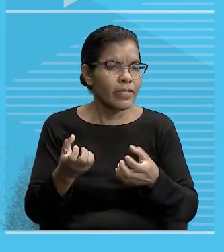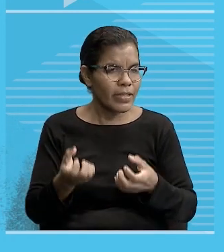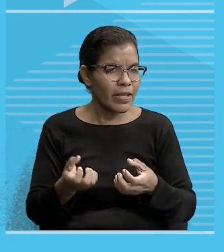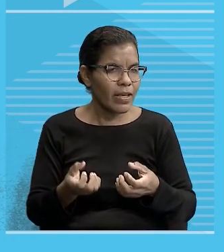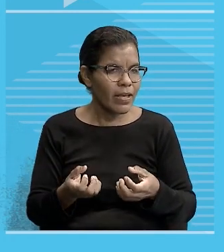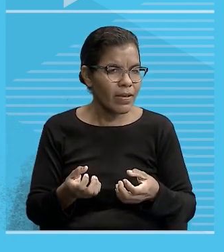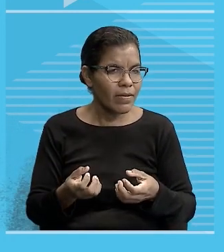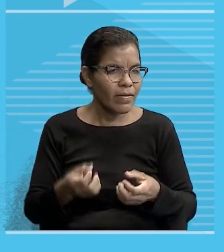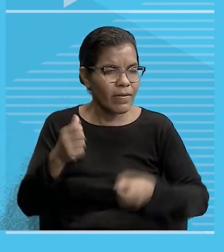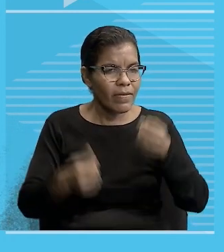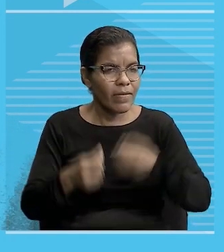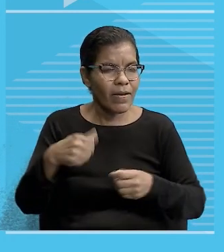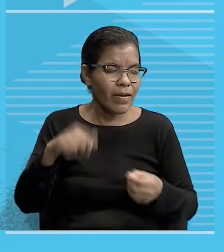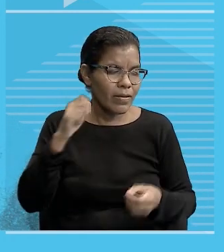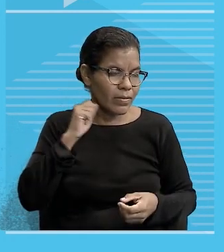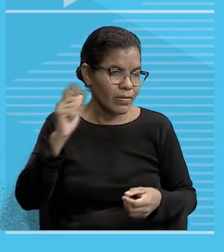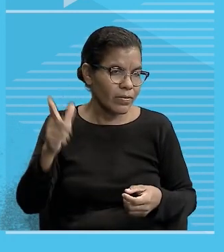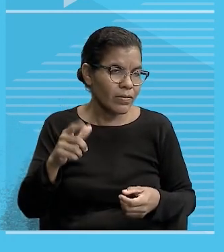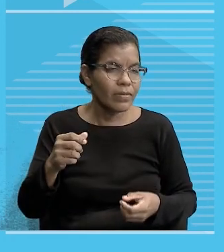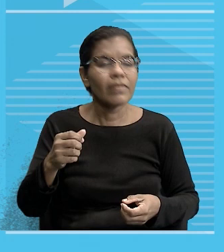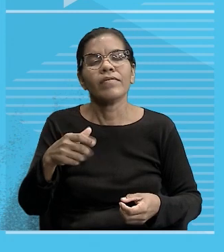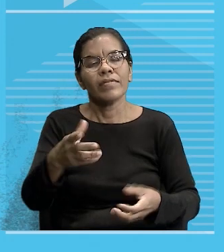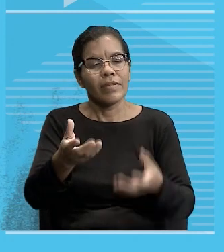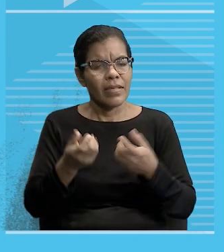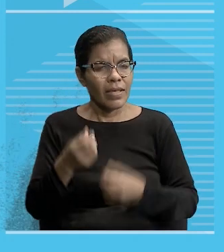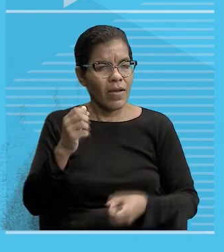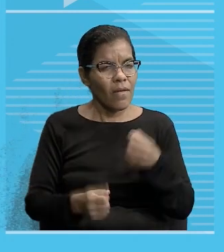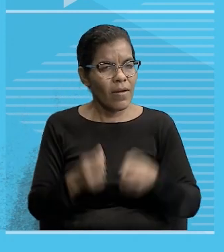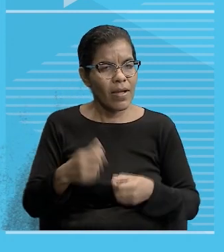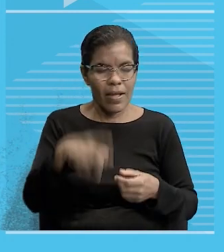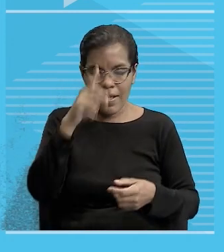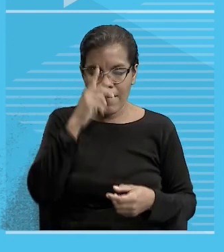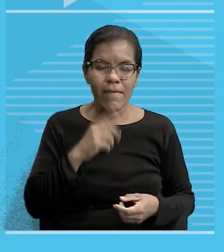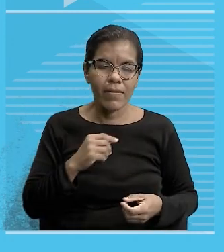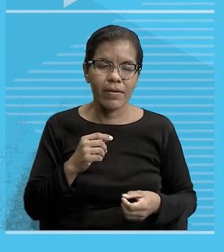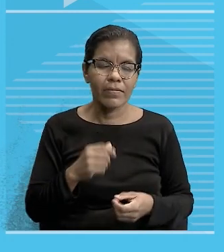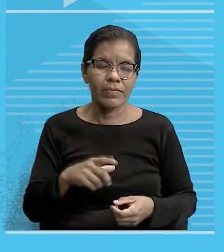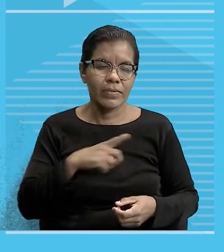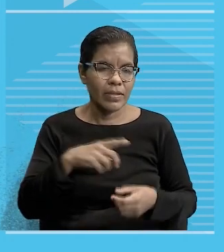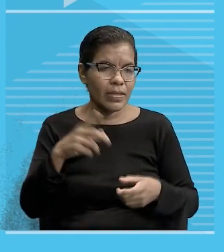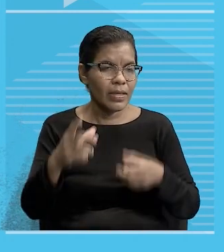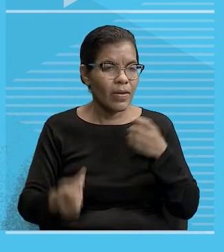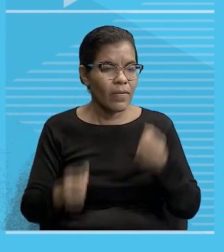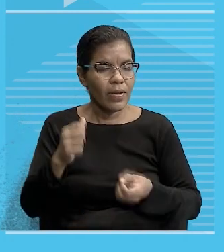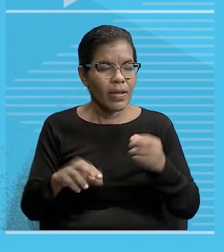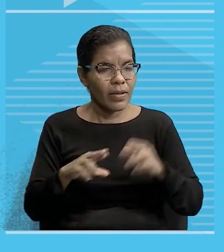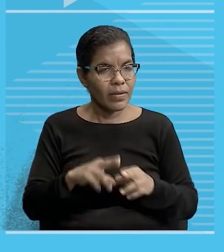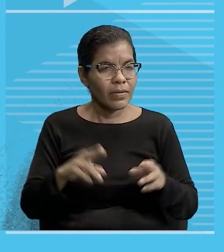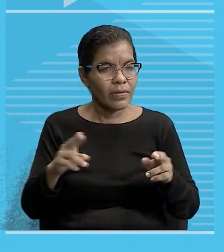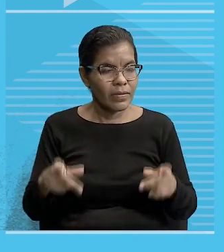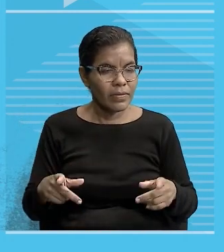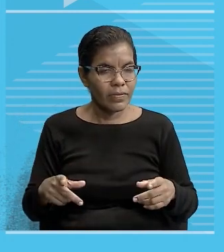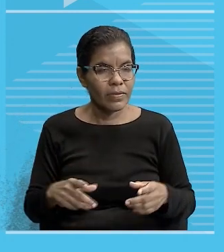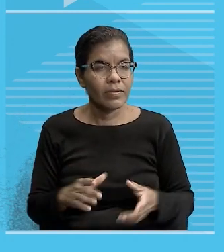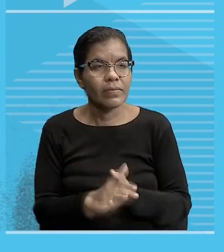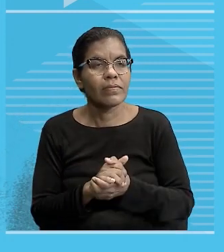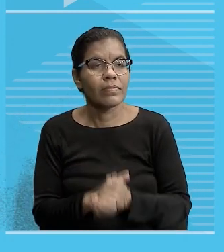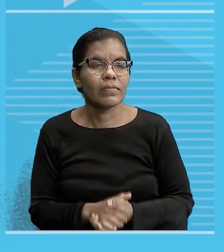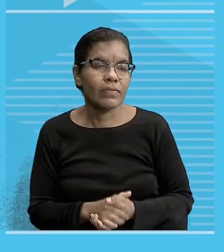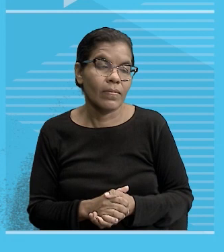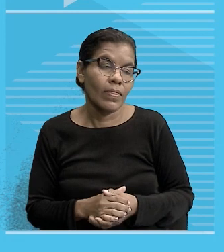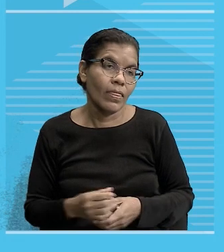azul eu lhe dou se eu quero um carro amarelo eu lhe dou seu cão diferente eu lhe dou é algo mais emocional